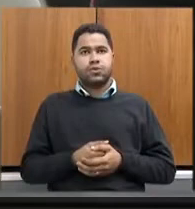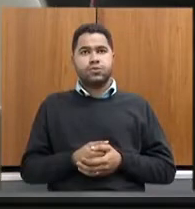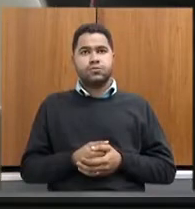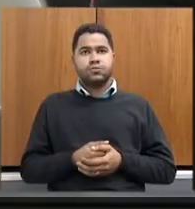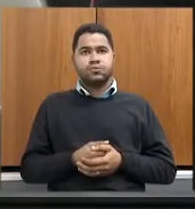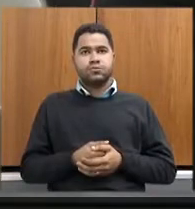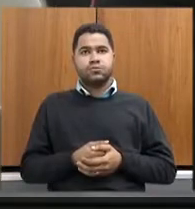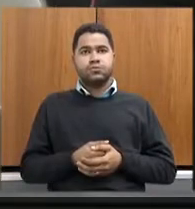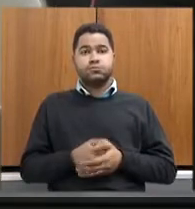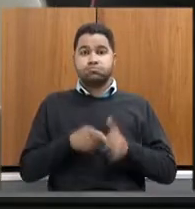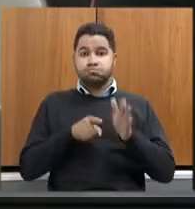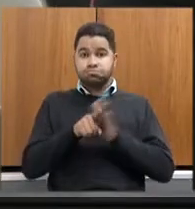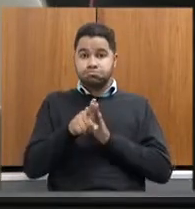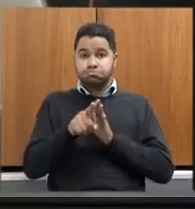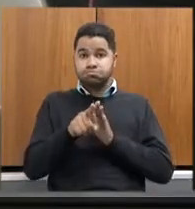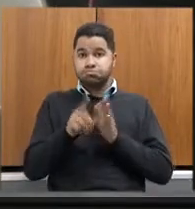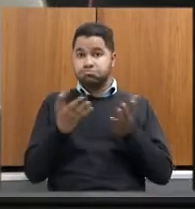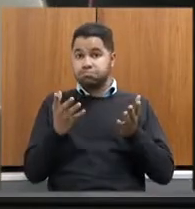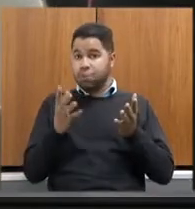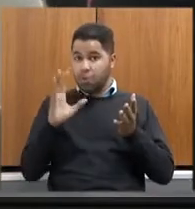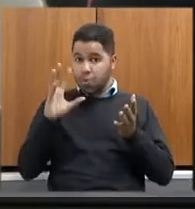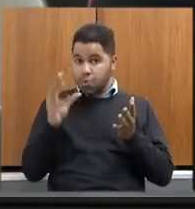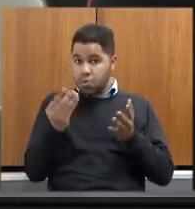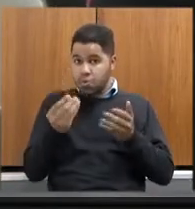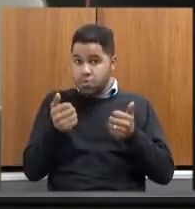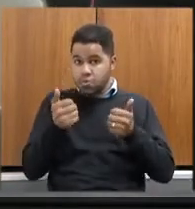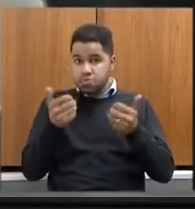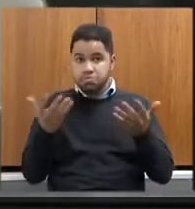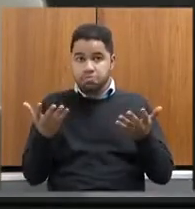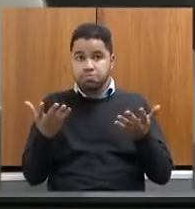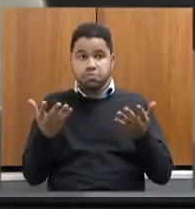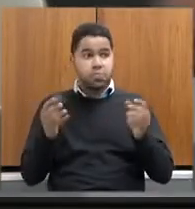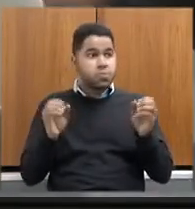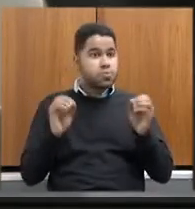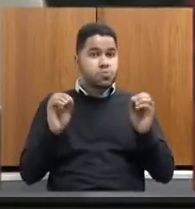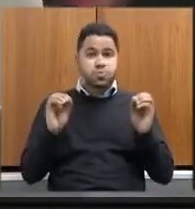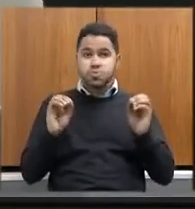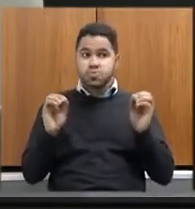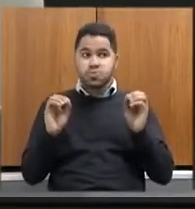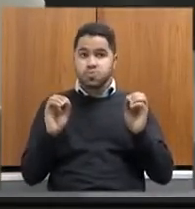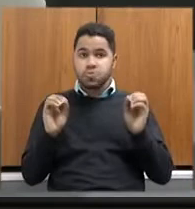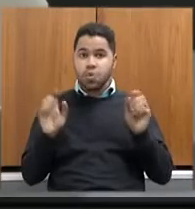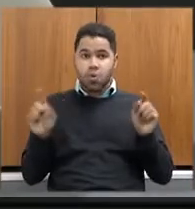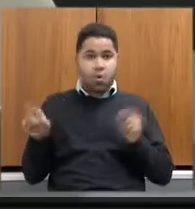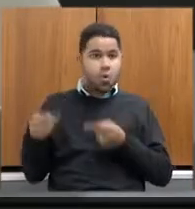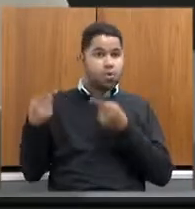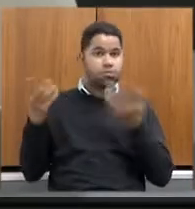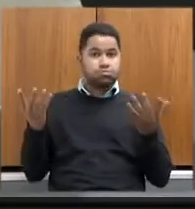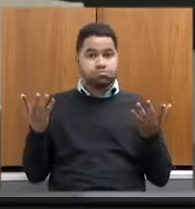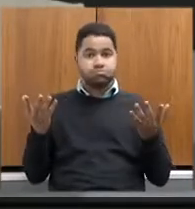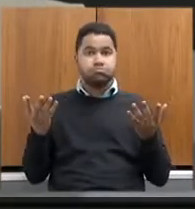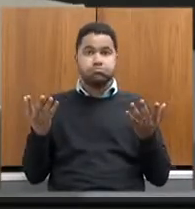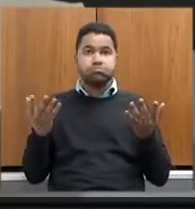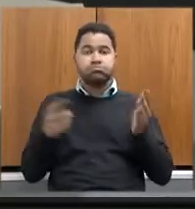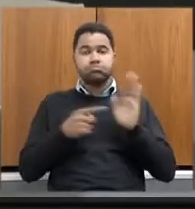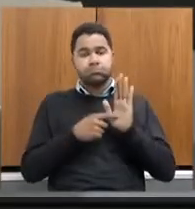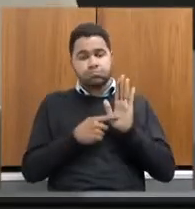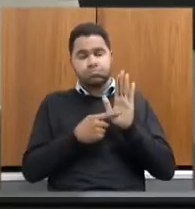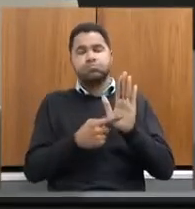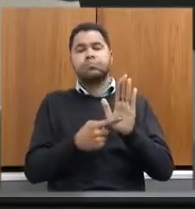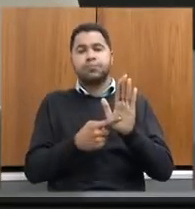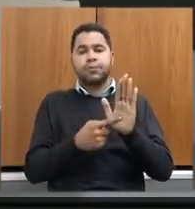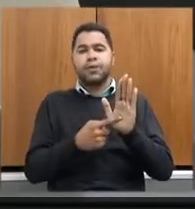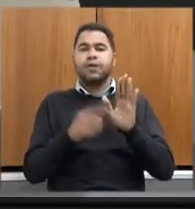a consulta Se posso votar em Globo manifestação em contrário colocarei